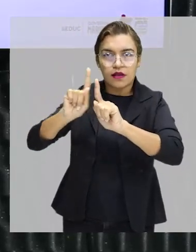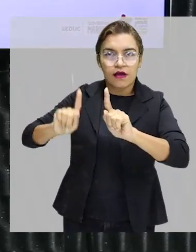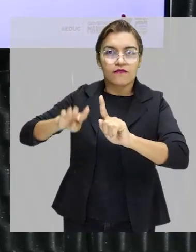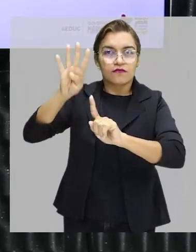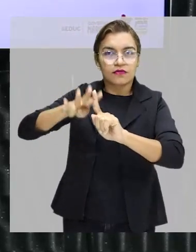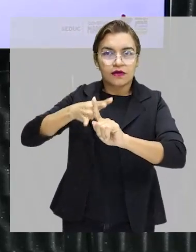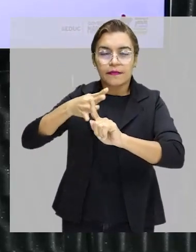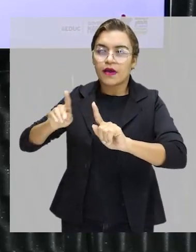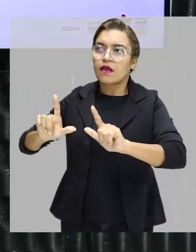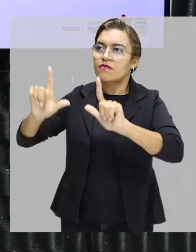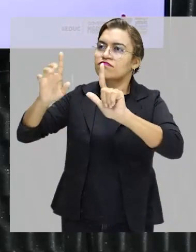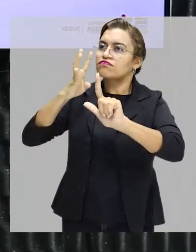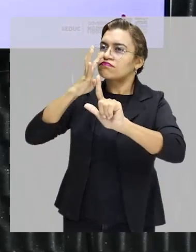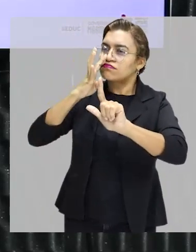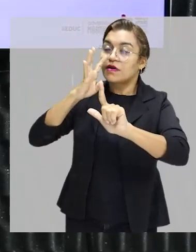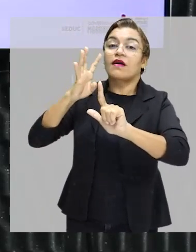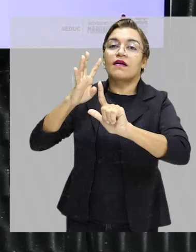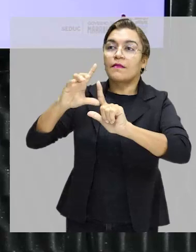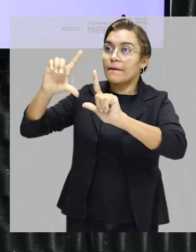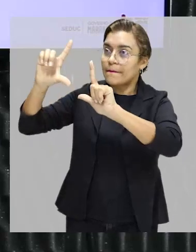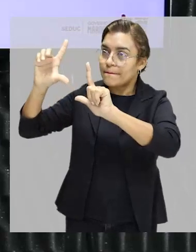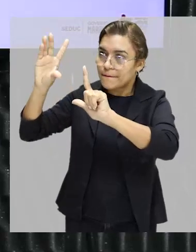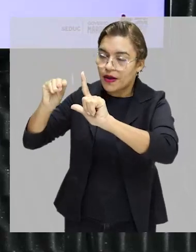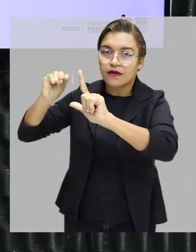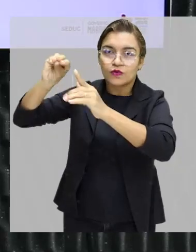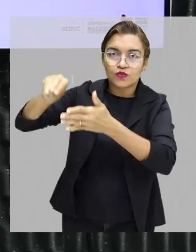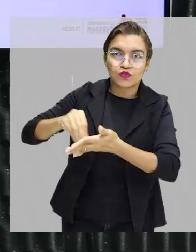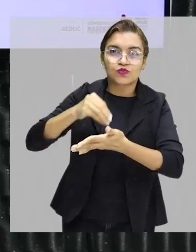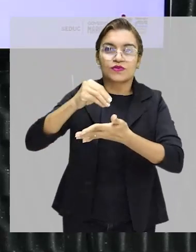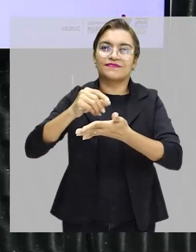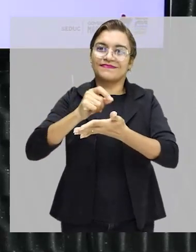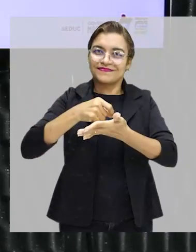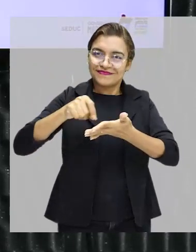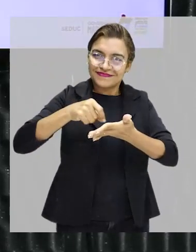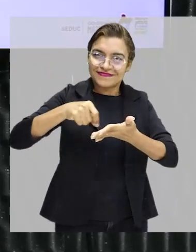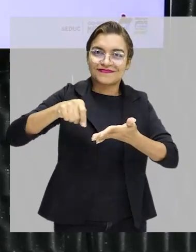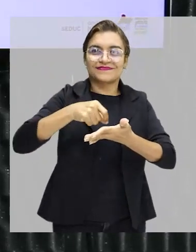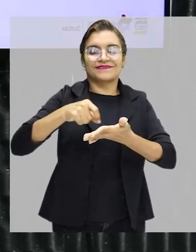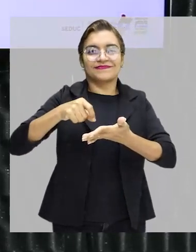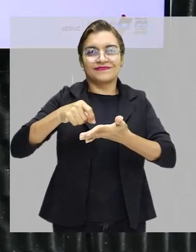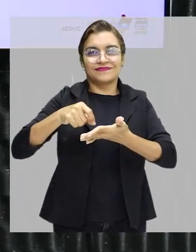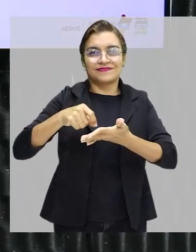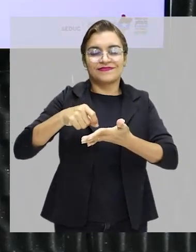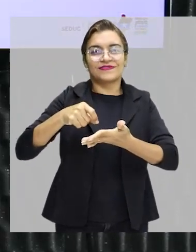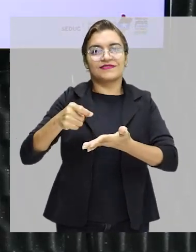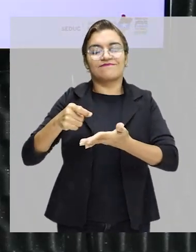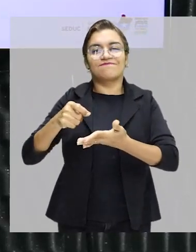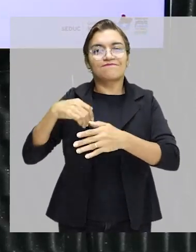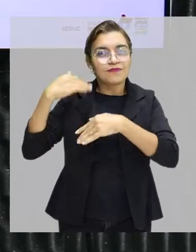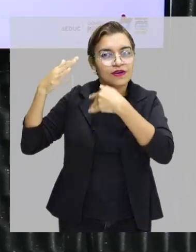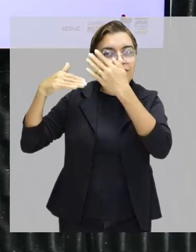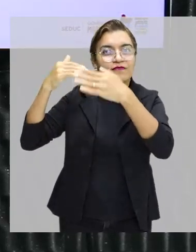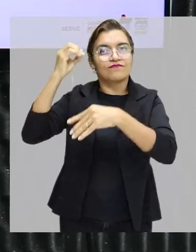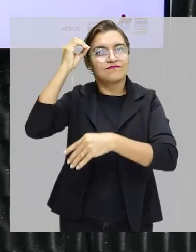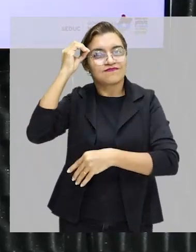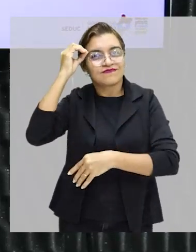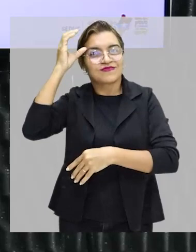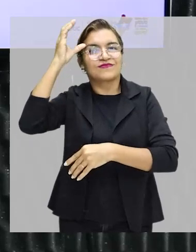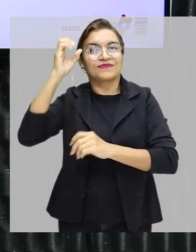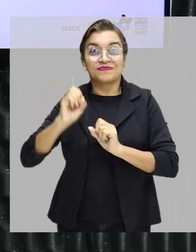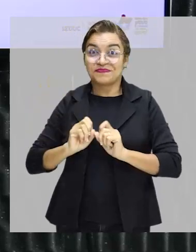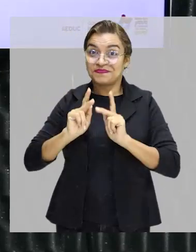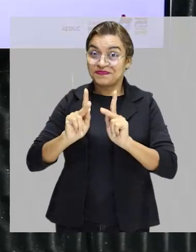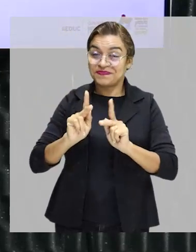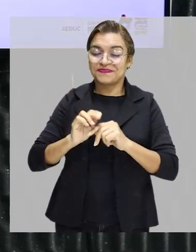ou aquela questão que chamar a sua atenção, você pode printar a tela, passar essas informações para o seu caderno e assim continuar com os seus